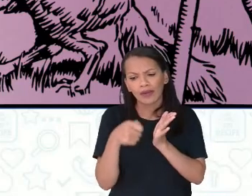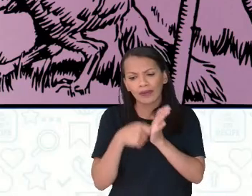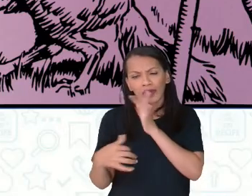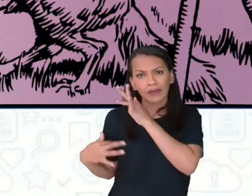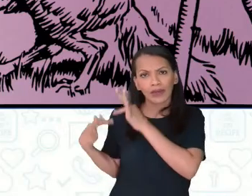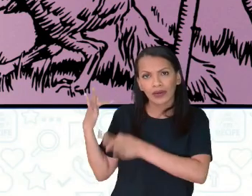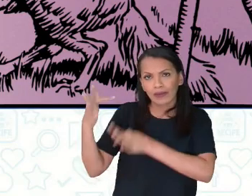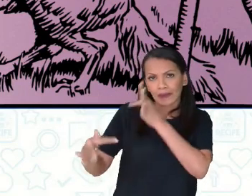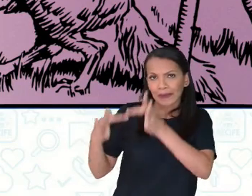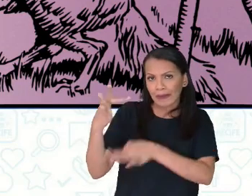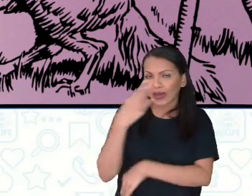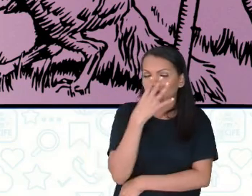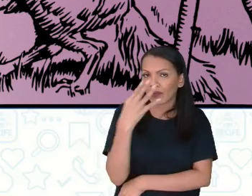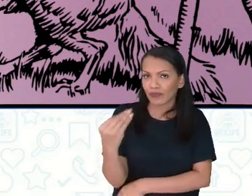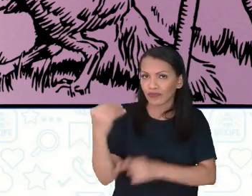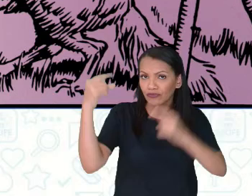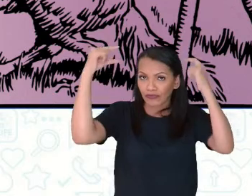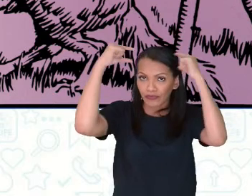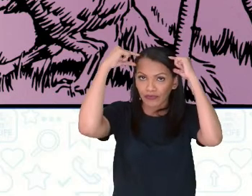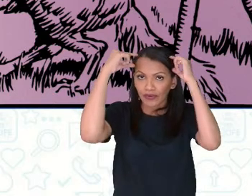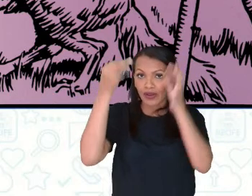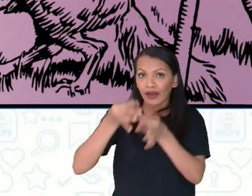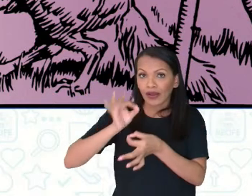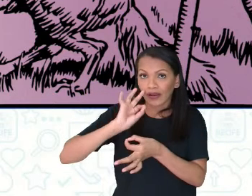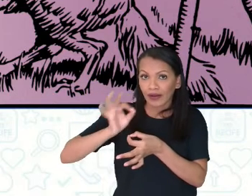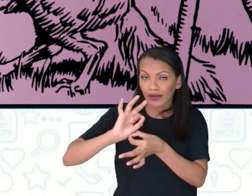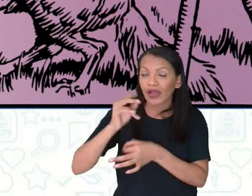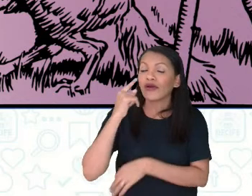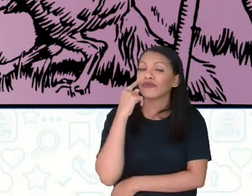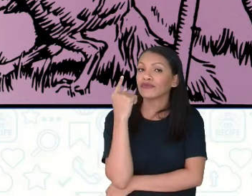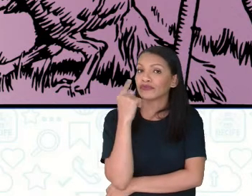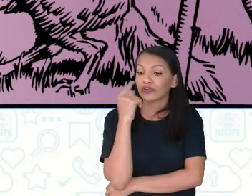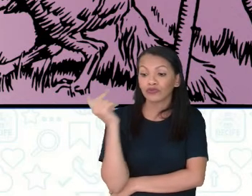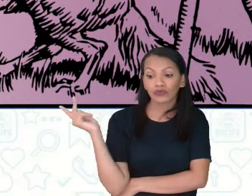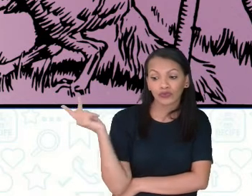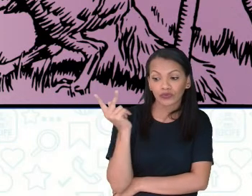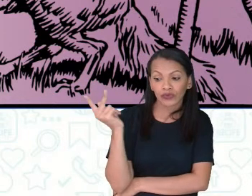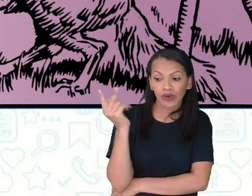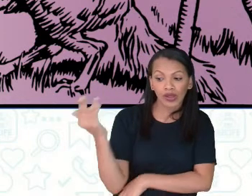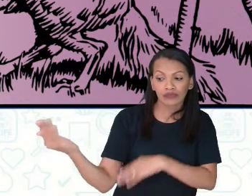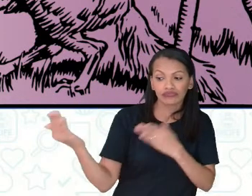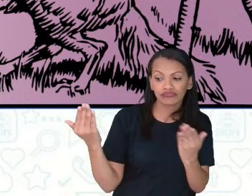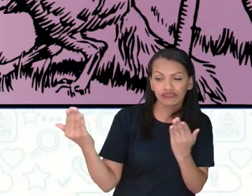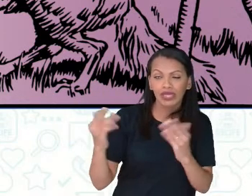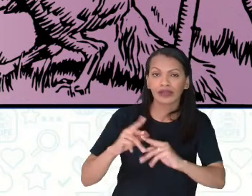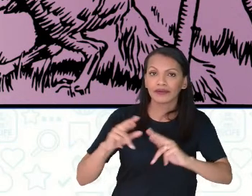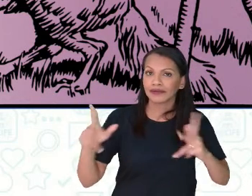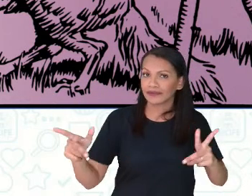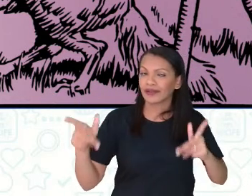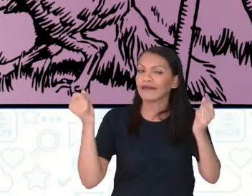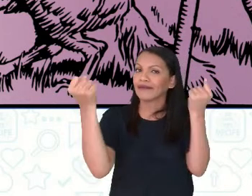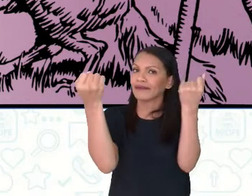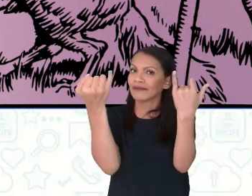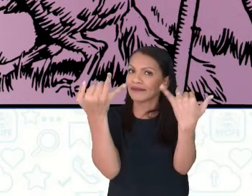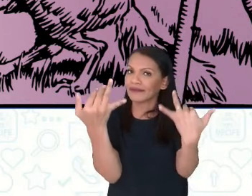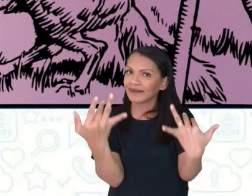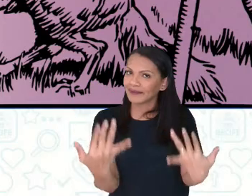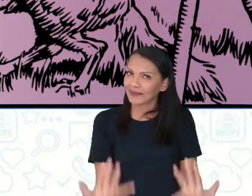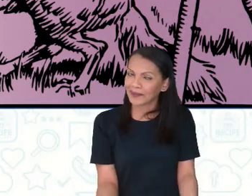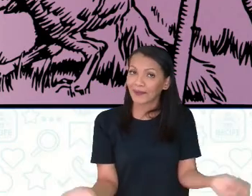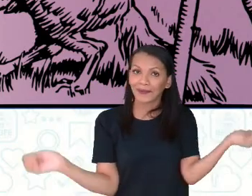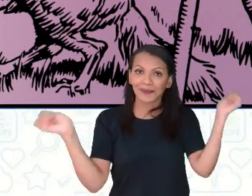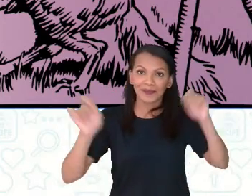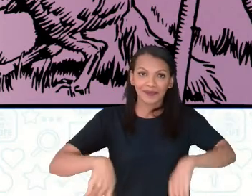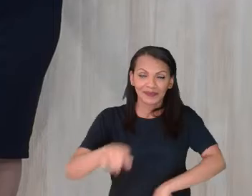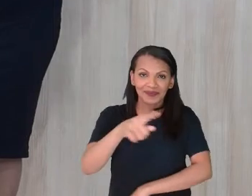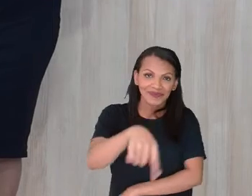fábula A Raposa e as Uvas? Porque a gente viu aqui, ó, duas versões bem distintas, e essa narrativa, ela possibilita